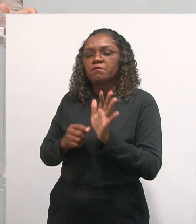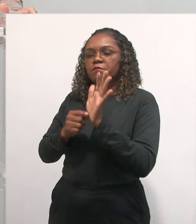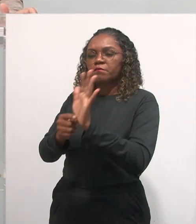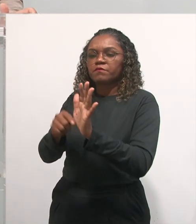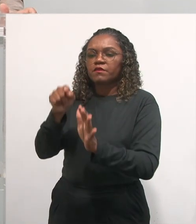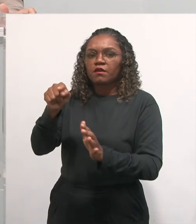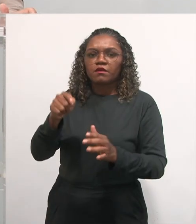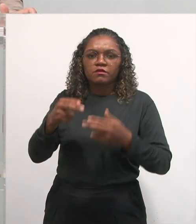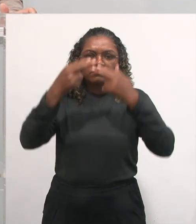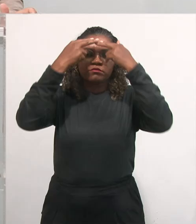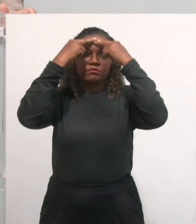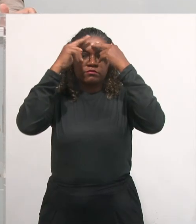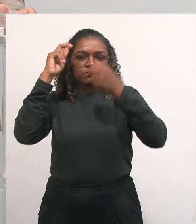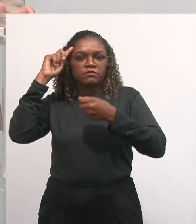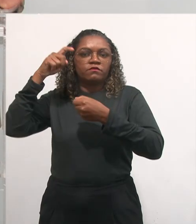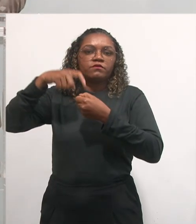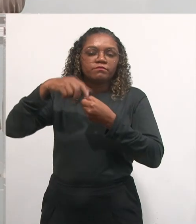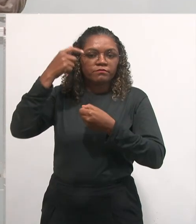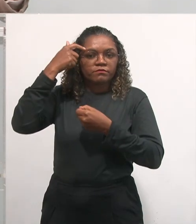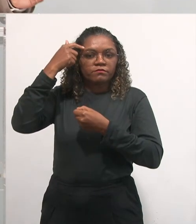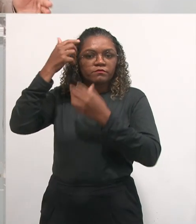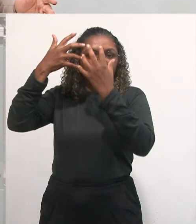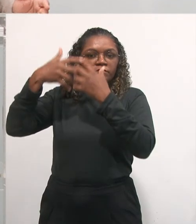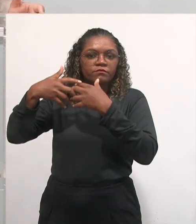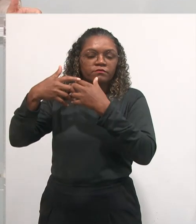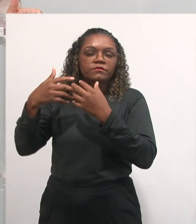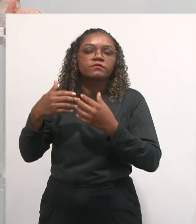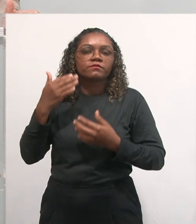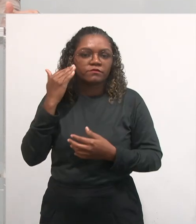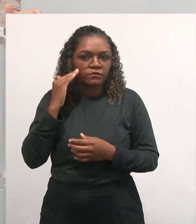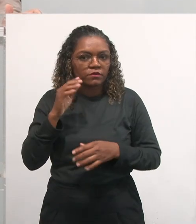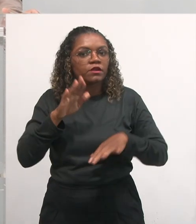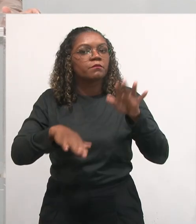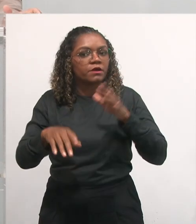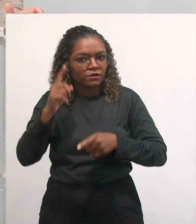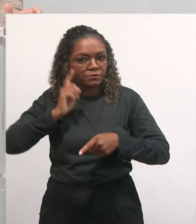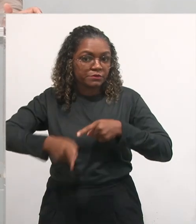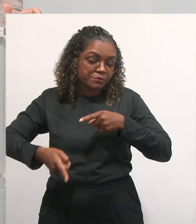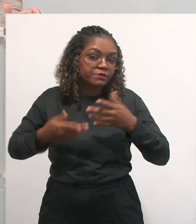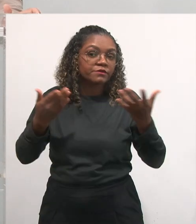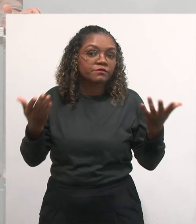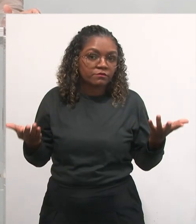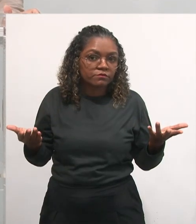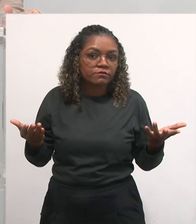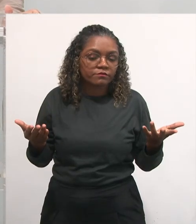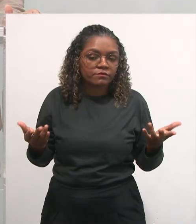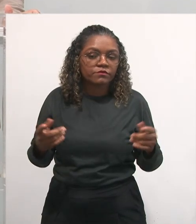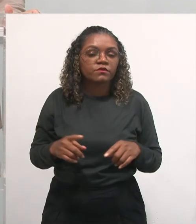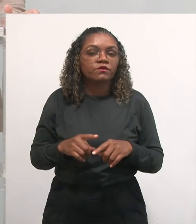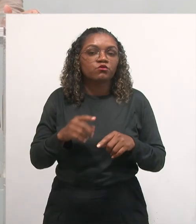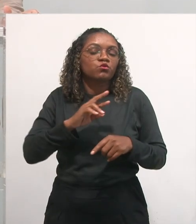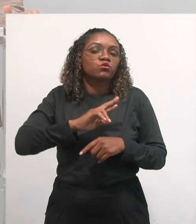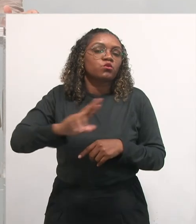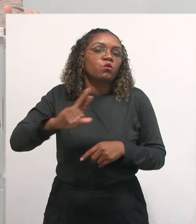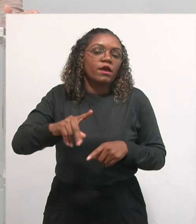que possa reviver e tudo mais. Não é que é proibido de fazer essas pesquisas, mas que ela esteja